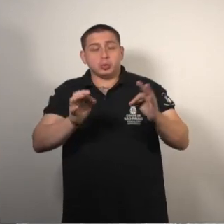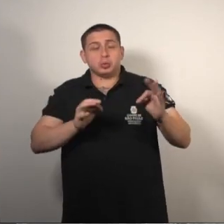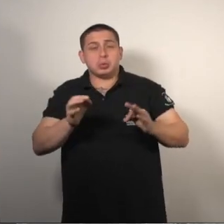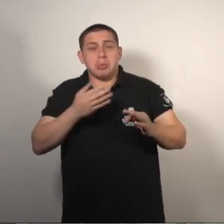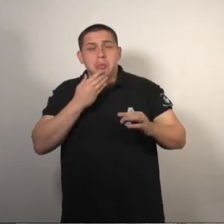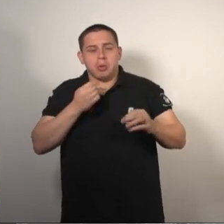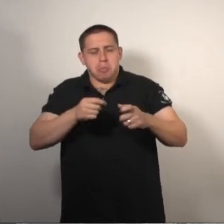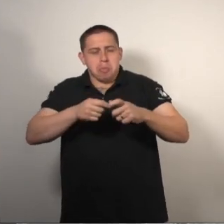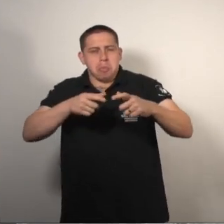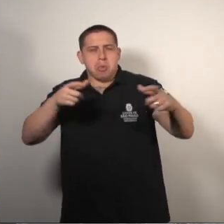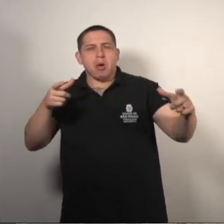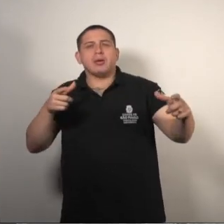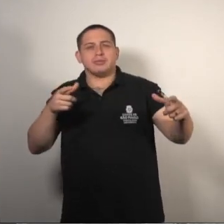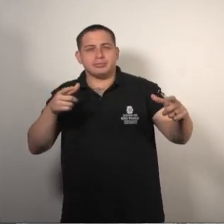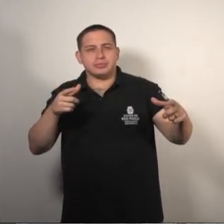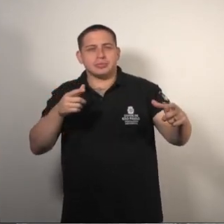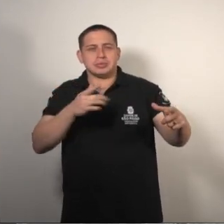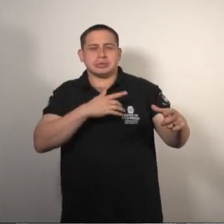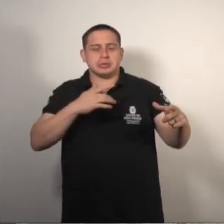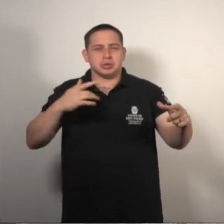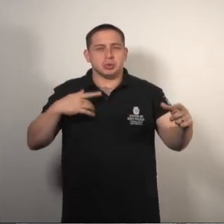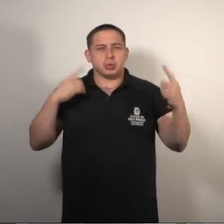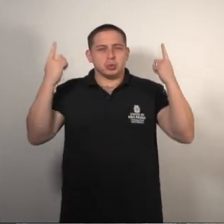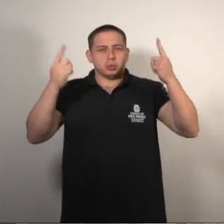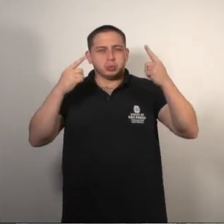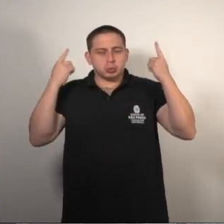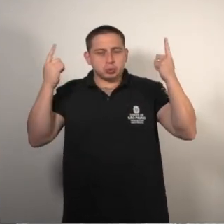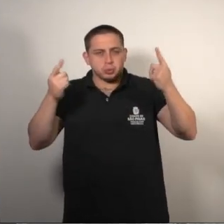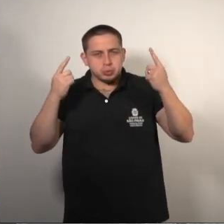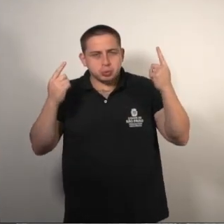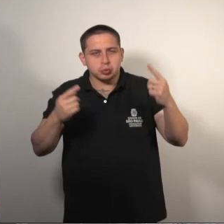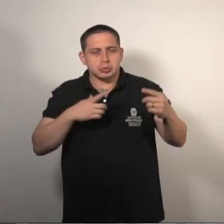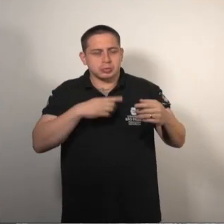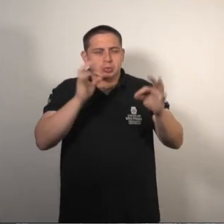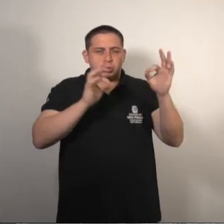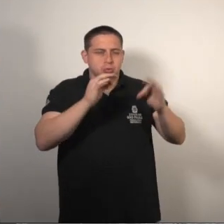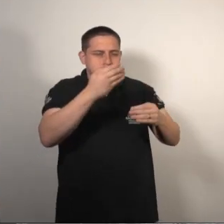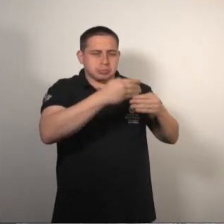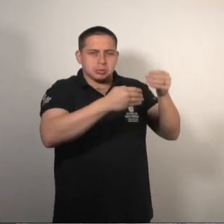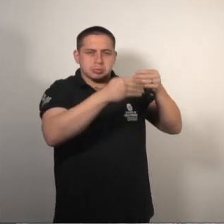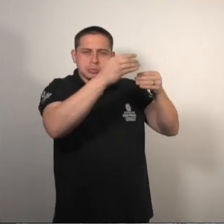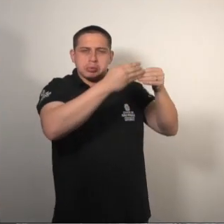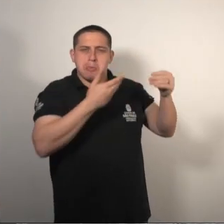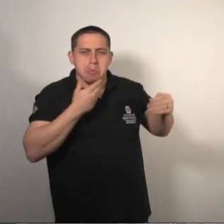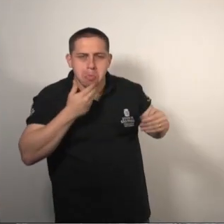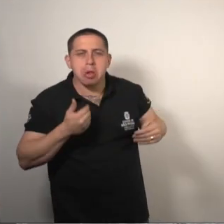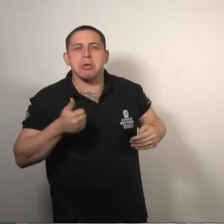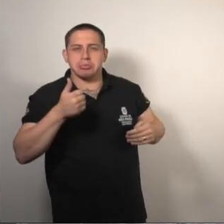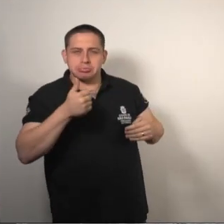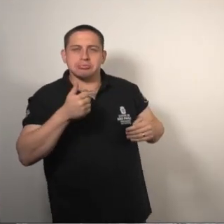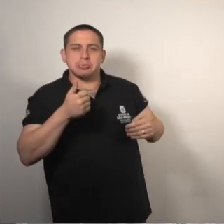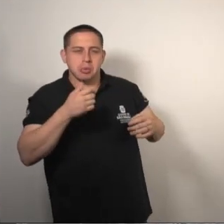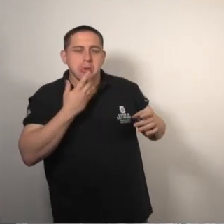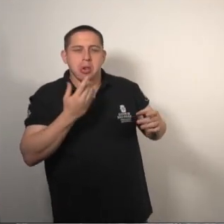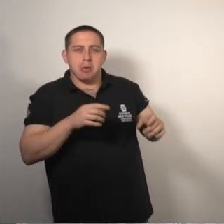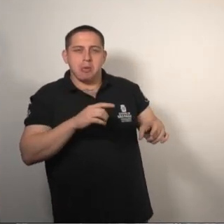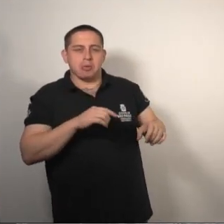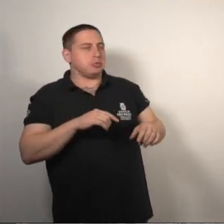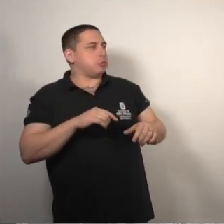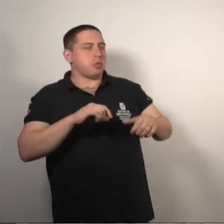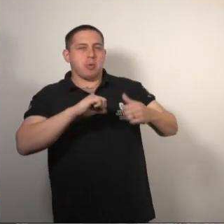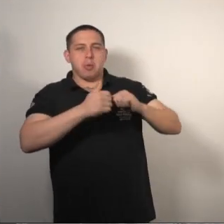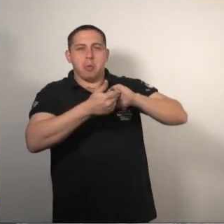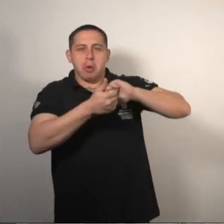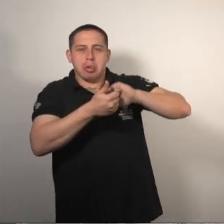dos equipamentos dos postos. A gente vai transferir a sede central, vamos reestruturar para dar um atendimento ainda com maior qualidade. Lembrando que só da área de